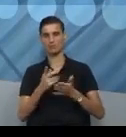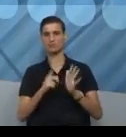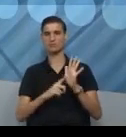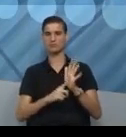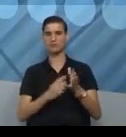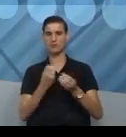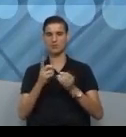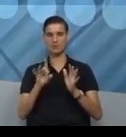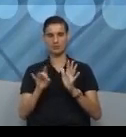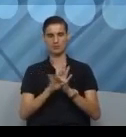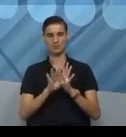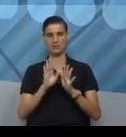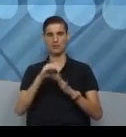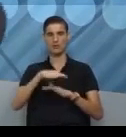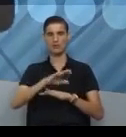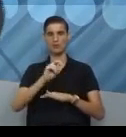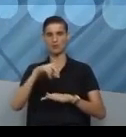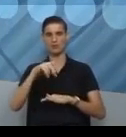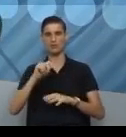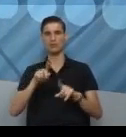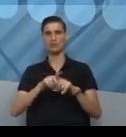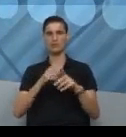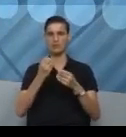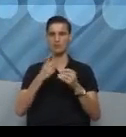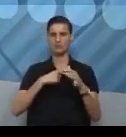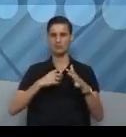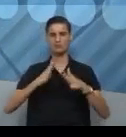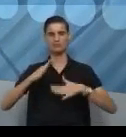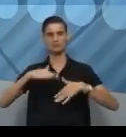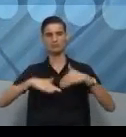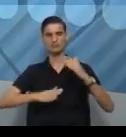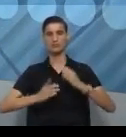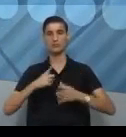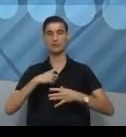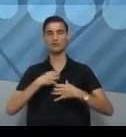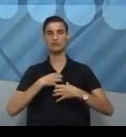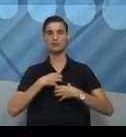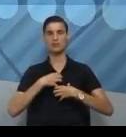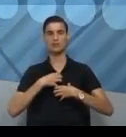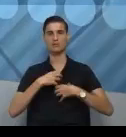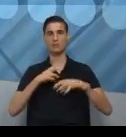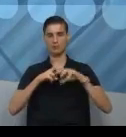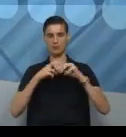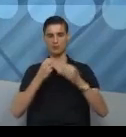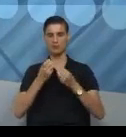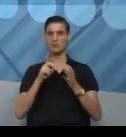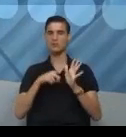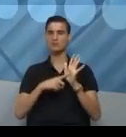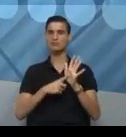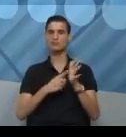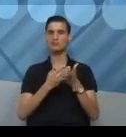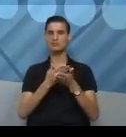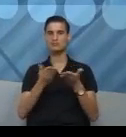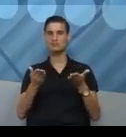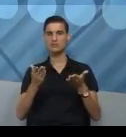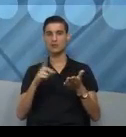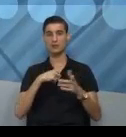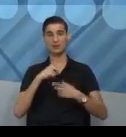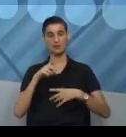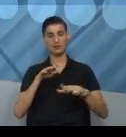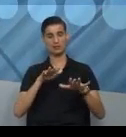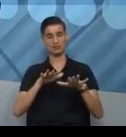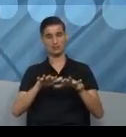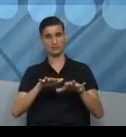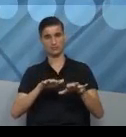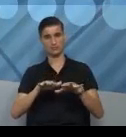que se compõe a equação da onda e qual é o fenômeno, né, que comporta ela. Por que eu quis trazer isso? Porque ali a gente tem uma equação que